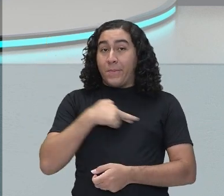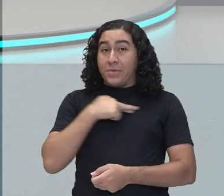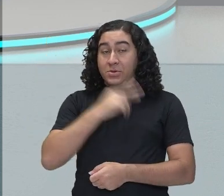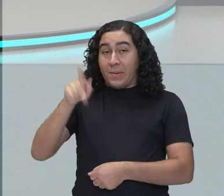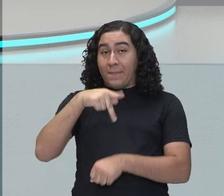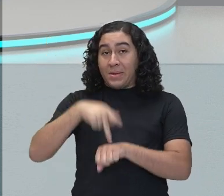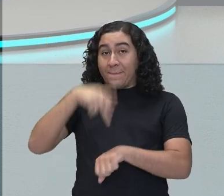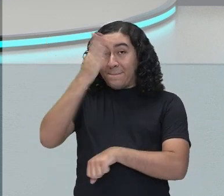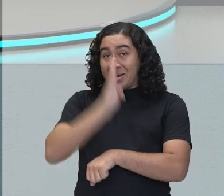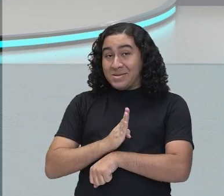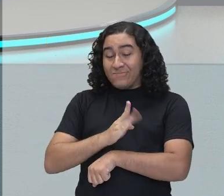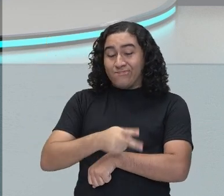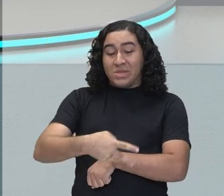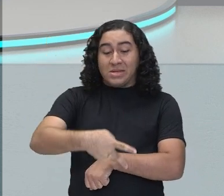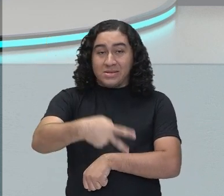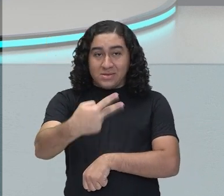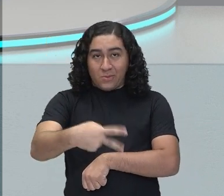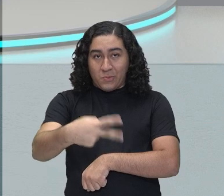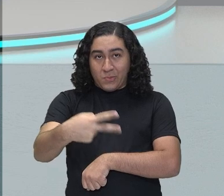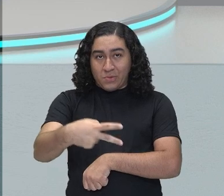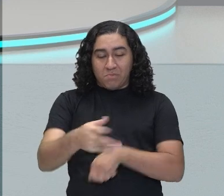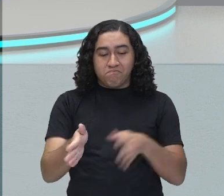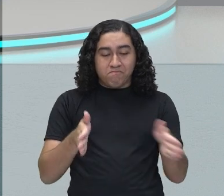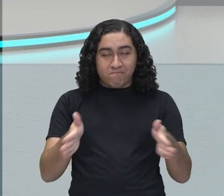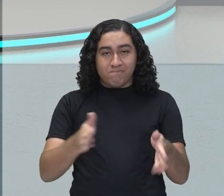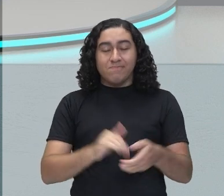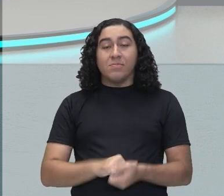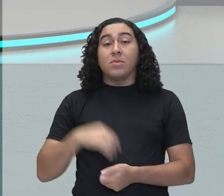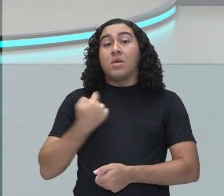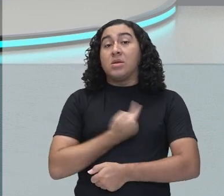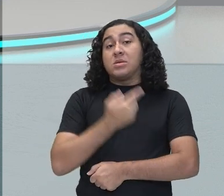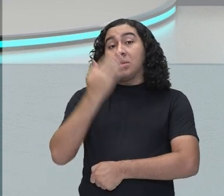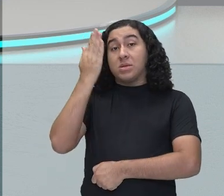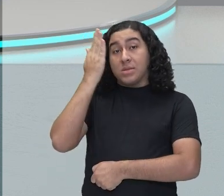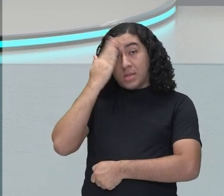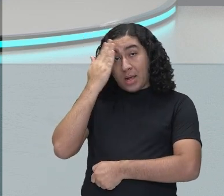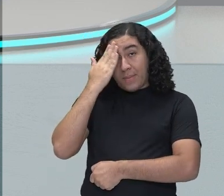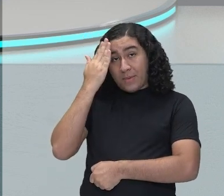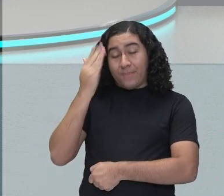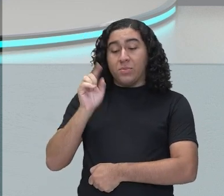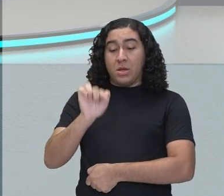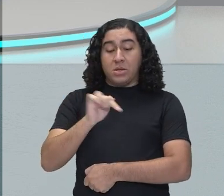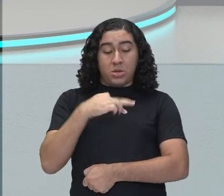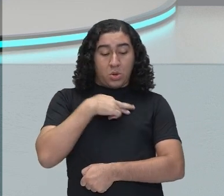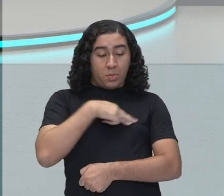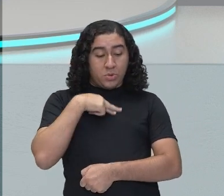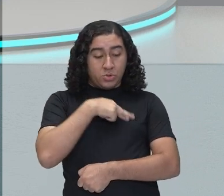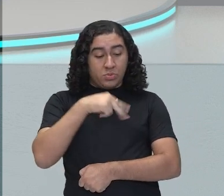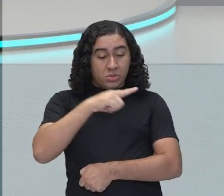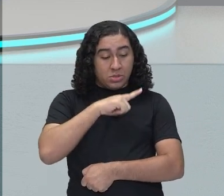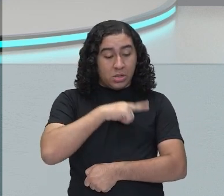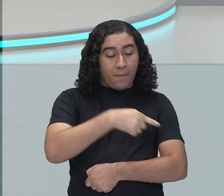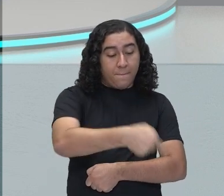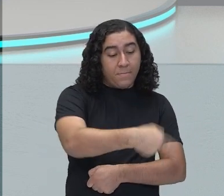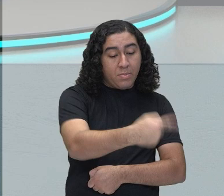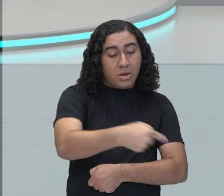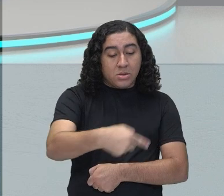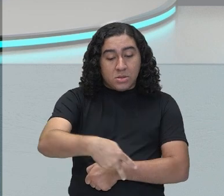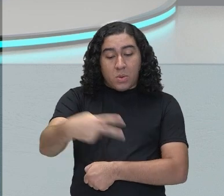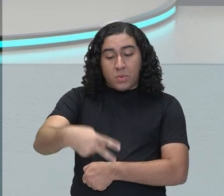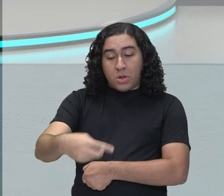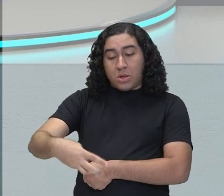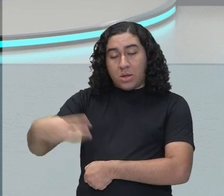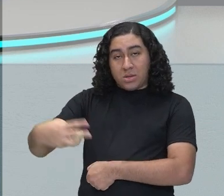geração. Né? A gente sabe que o romantismo ele surgiu em 3 etapas. A